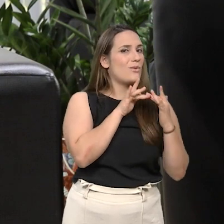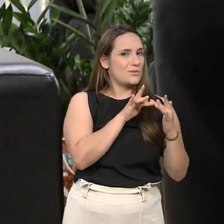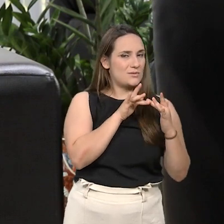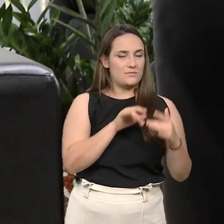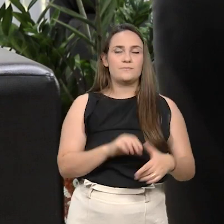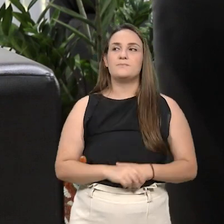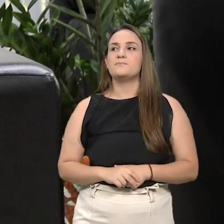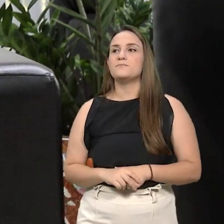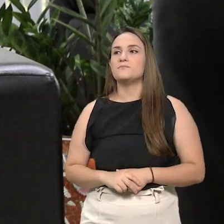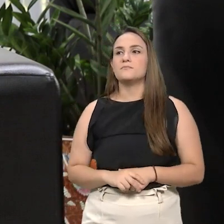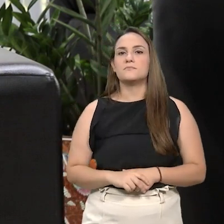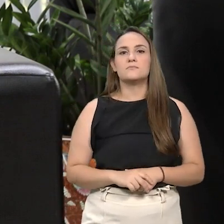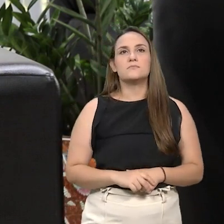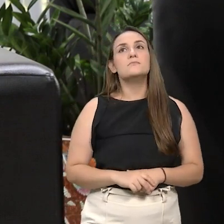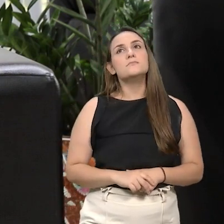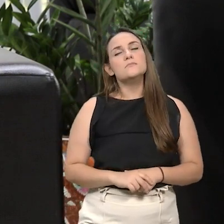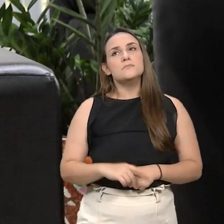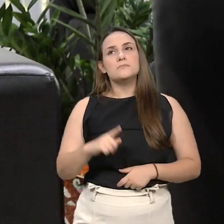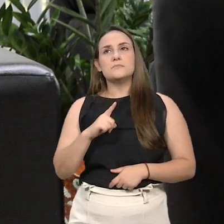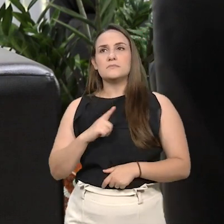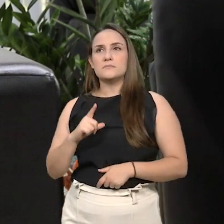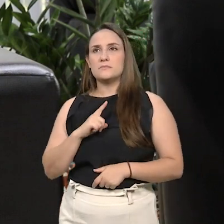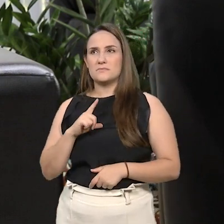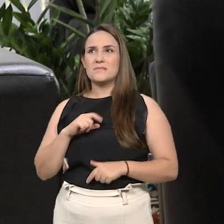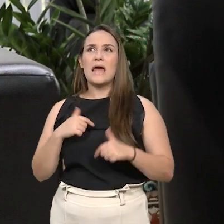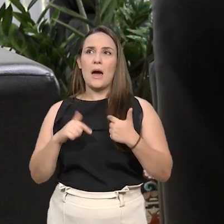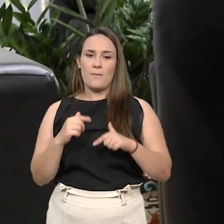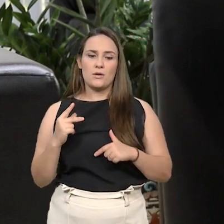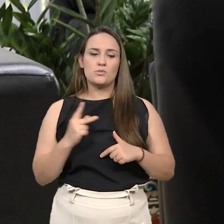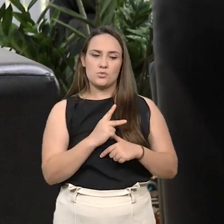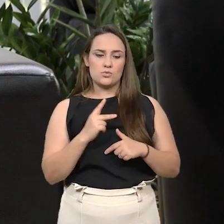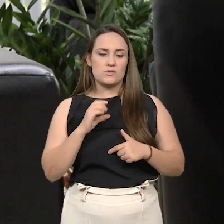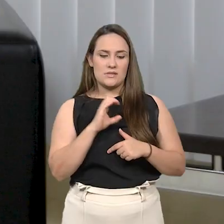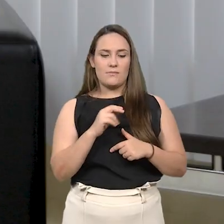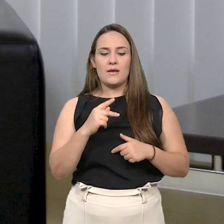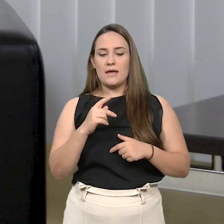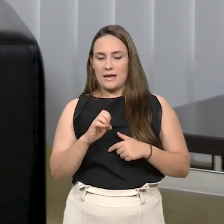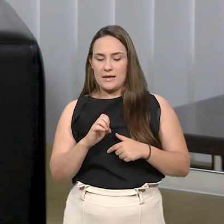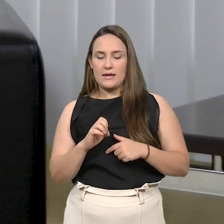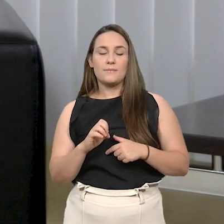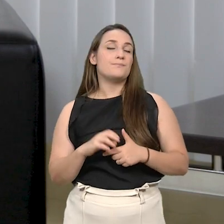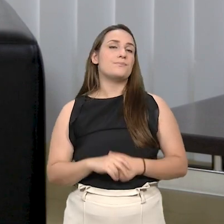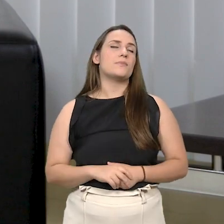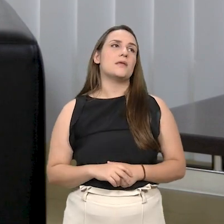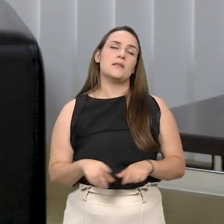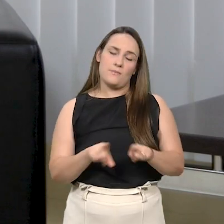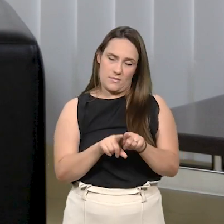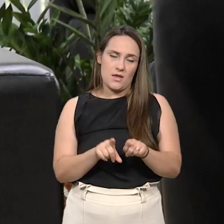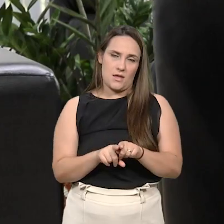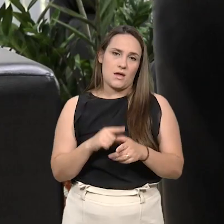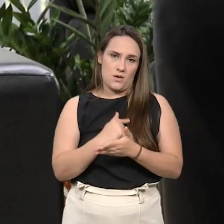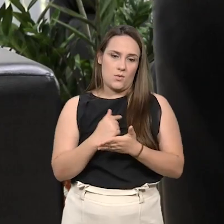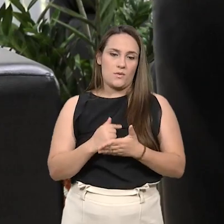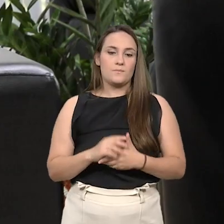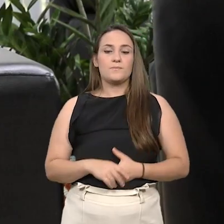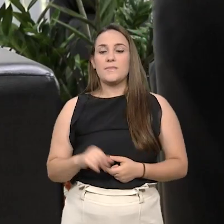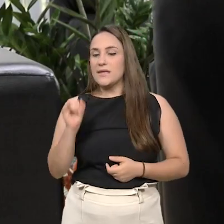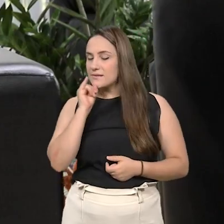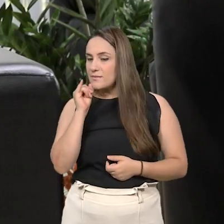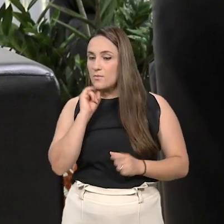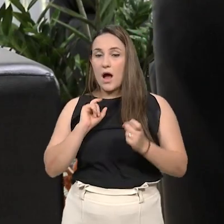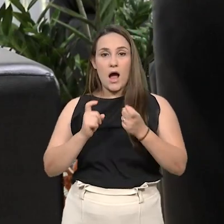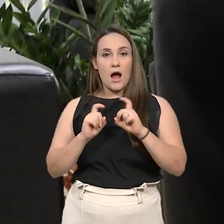Vamos pegar um ato complexo que envolve trabalhos tanto da CPE quanto dos cartórios. Vamos lá, uma audiência.